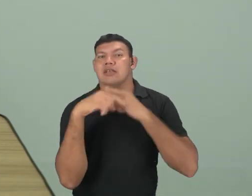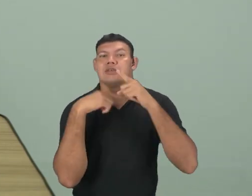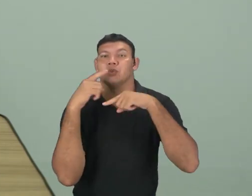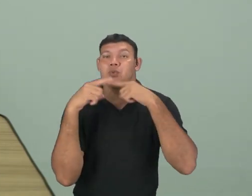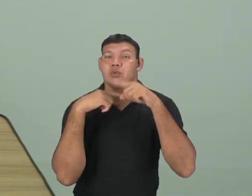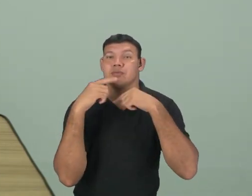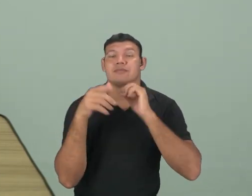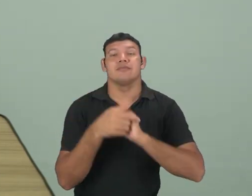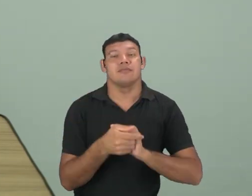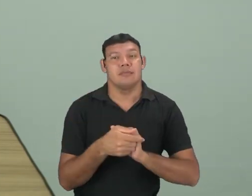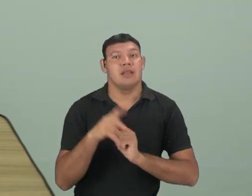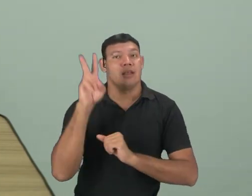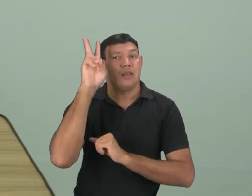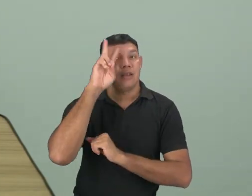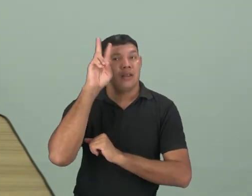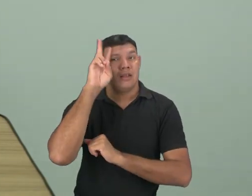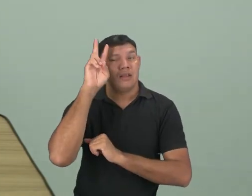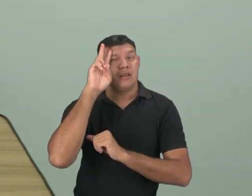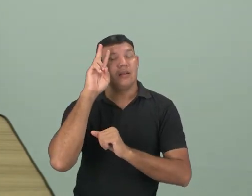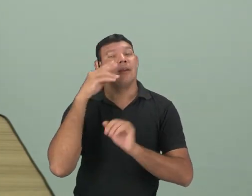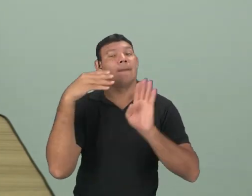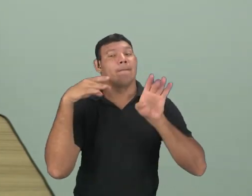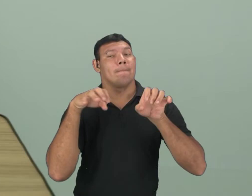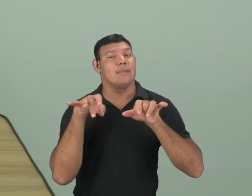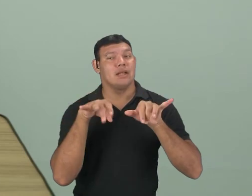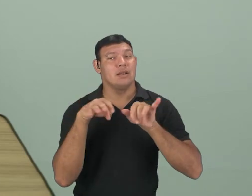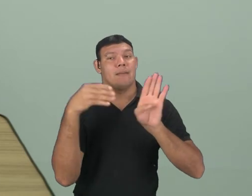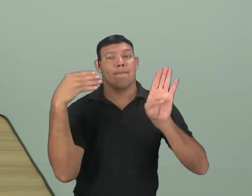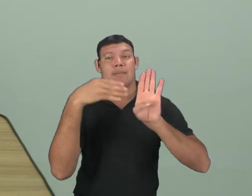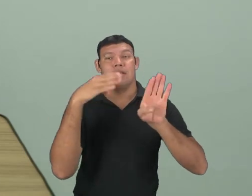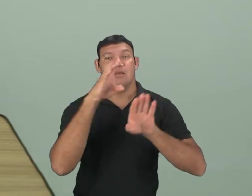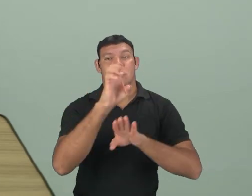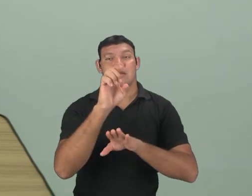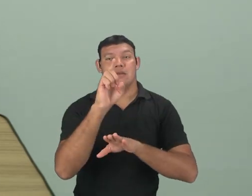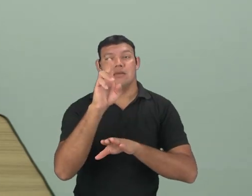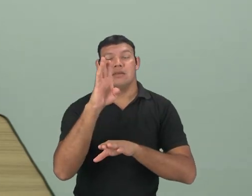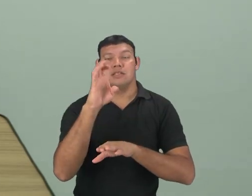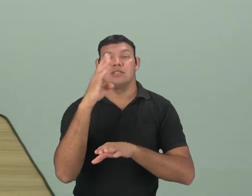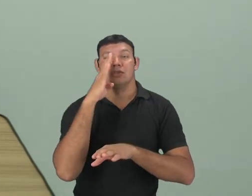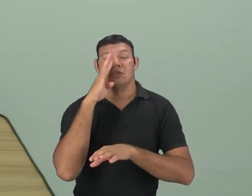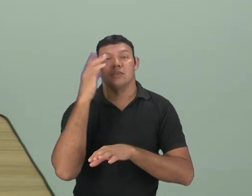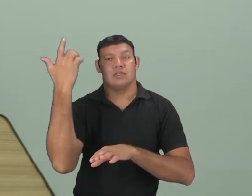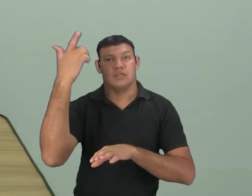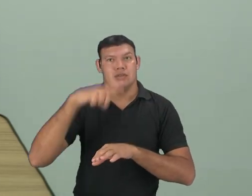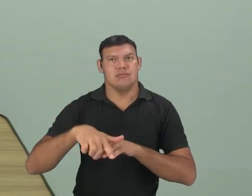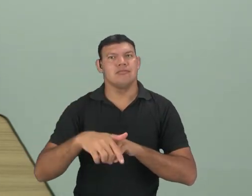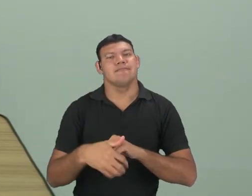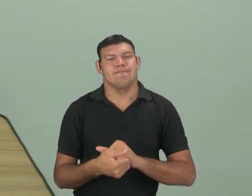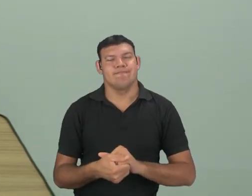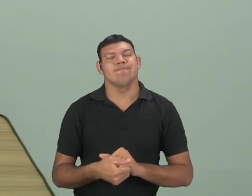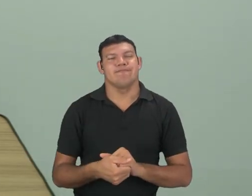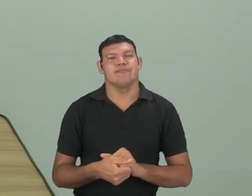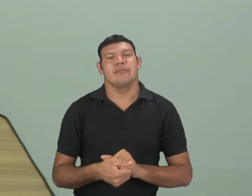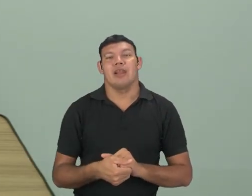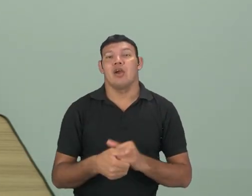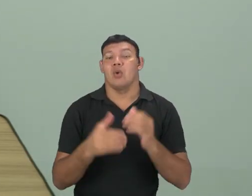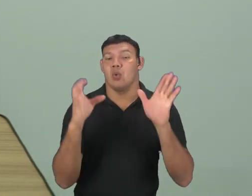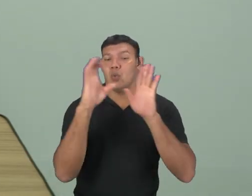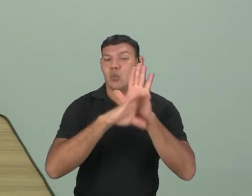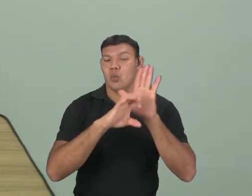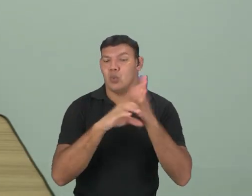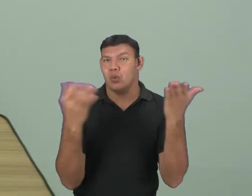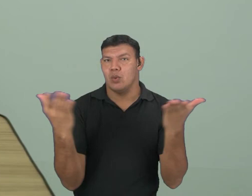não esqueça, né, de ver essa aula novamente na plataforma Eduque. Nela você pode ver tanto esse